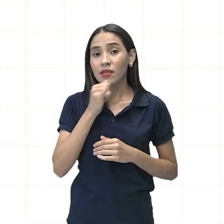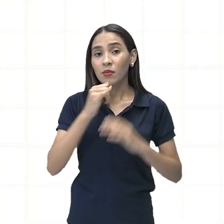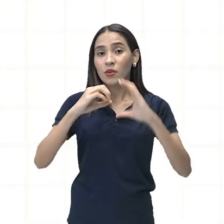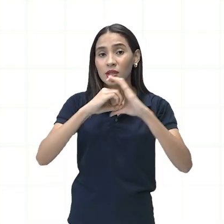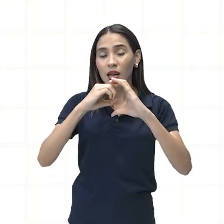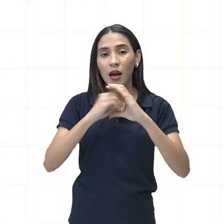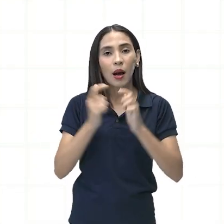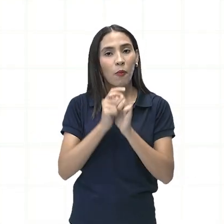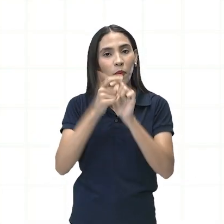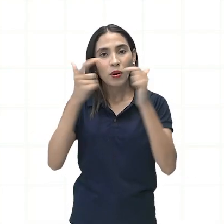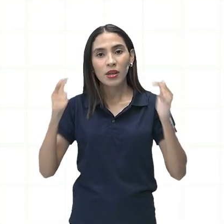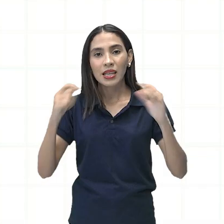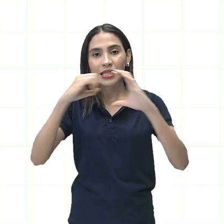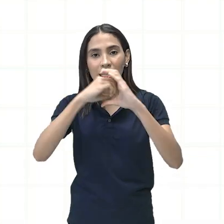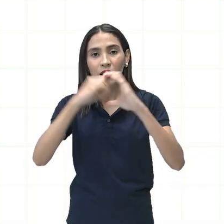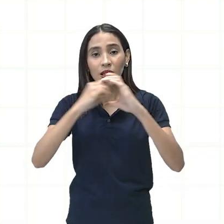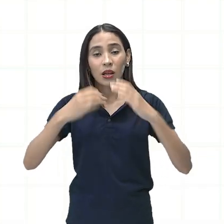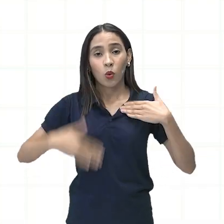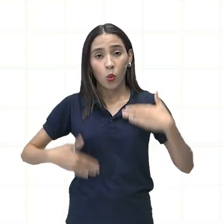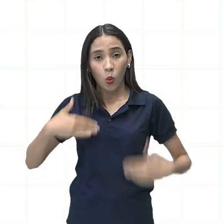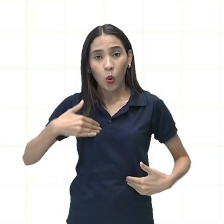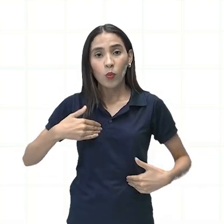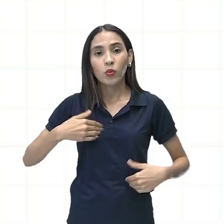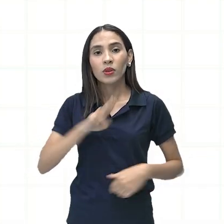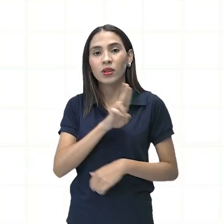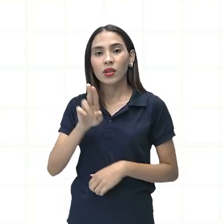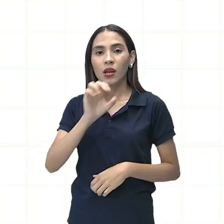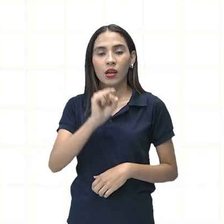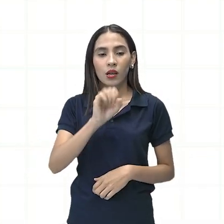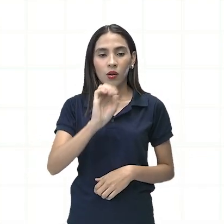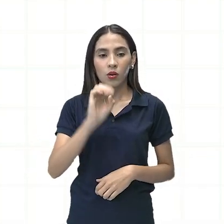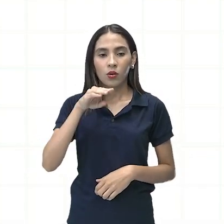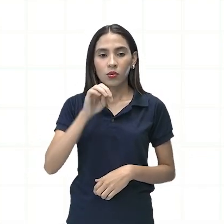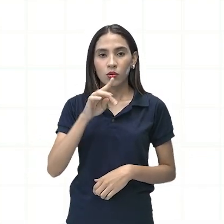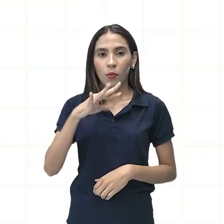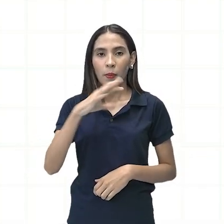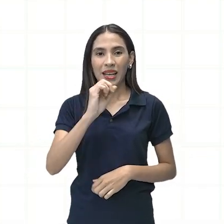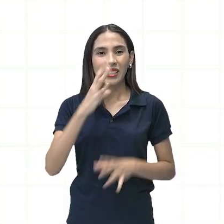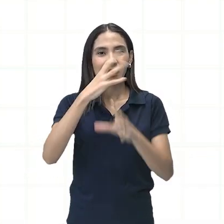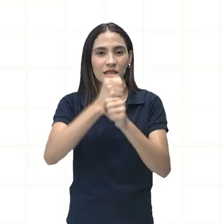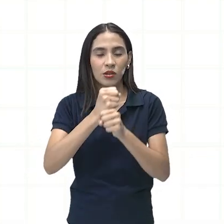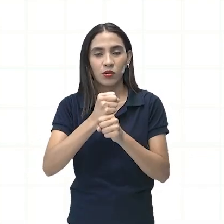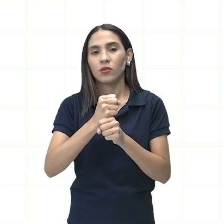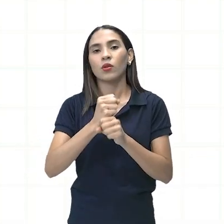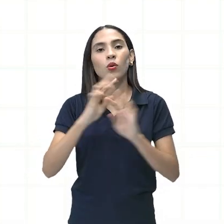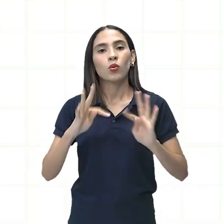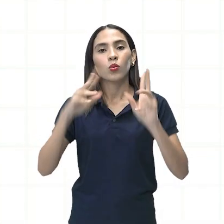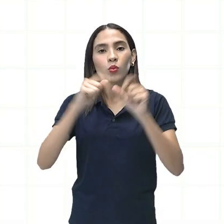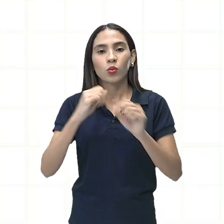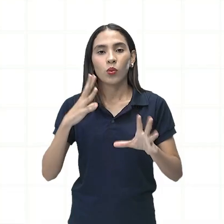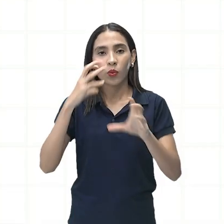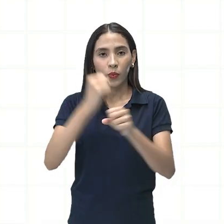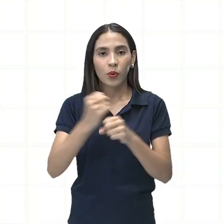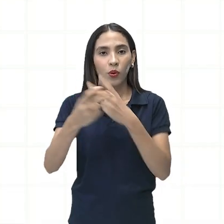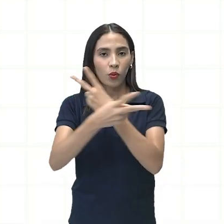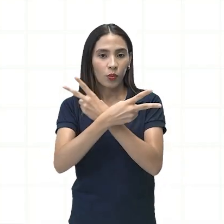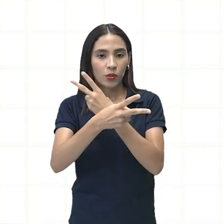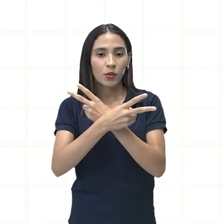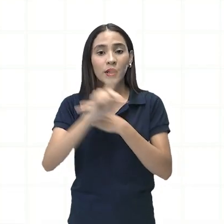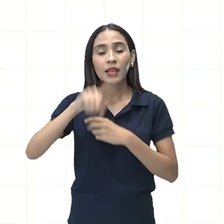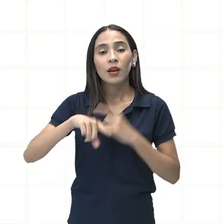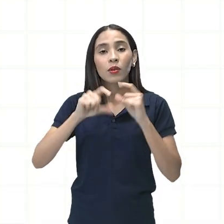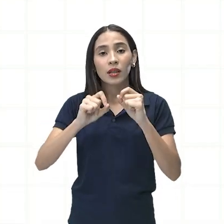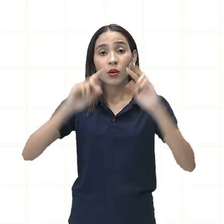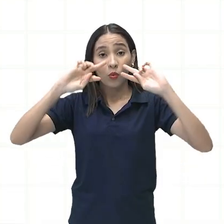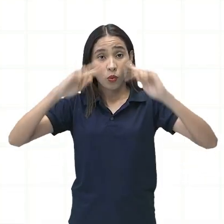a maior parte das células do nosso corpo, que são chamadas de células somáticas, elas têm o total de número cromossômico da espécie, que no caso